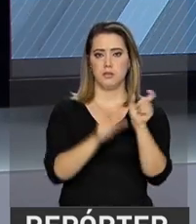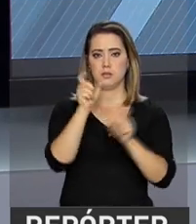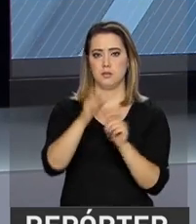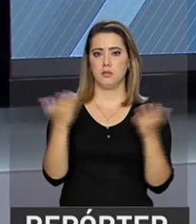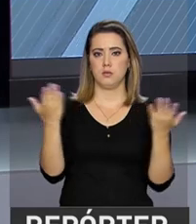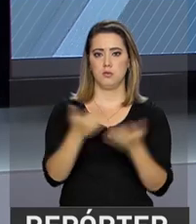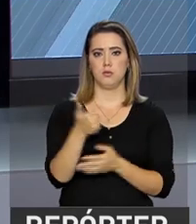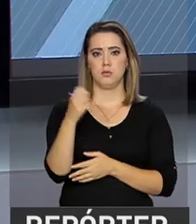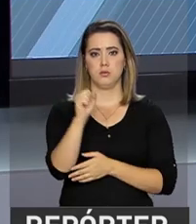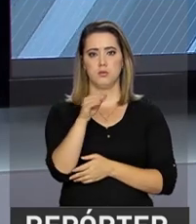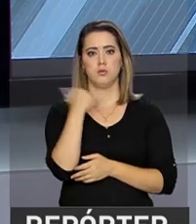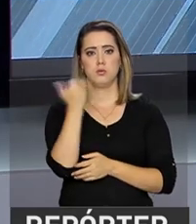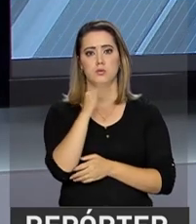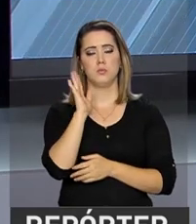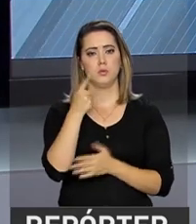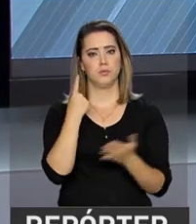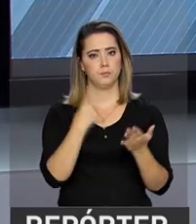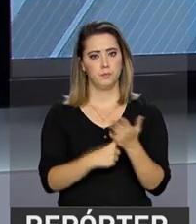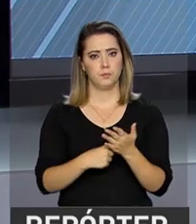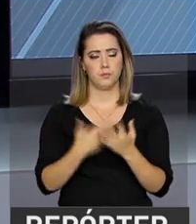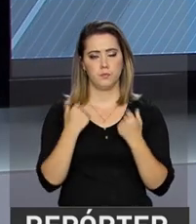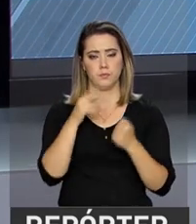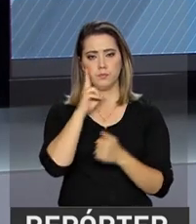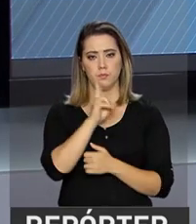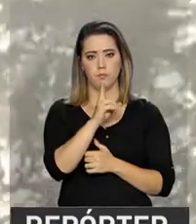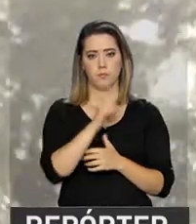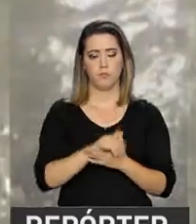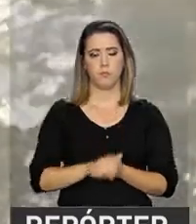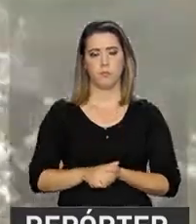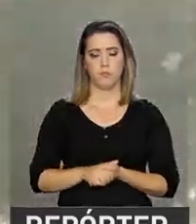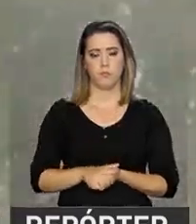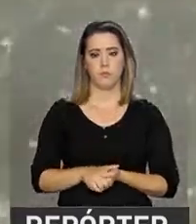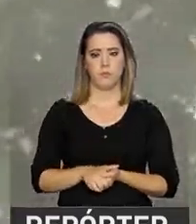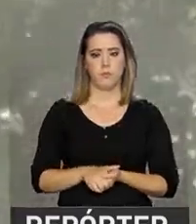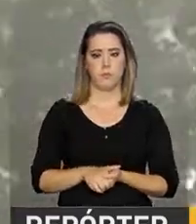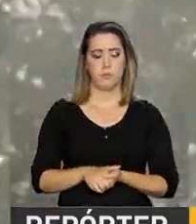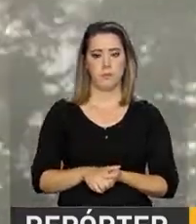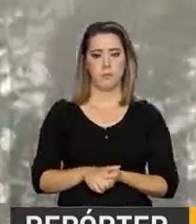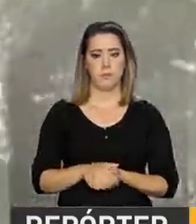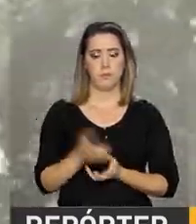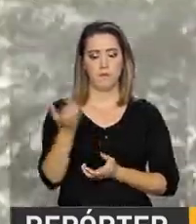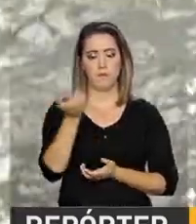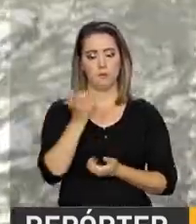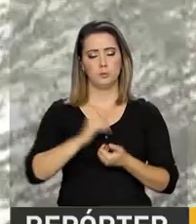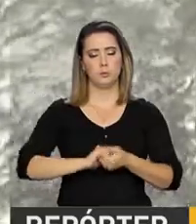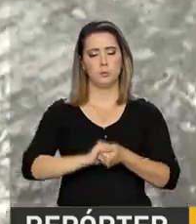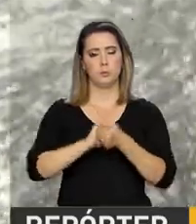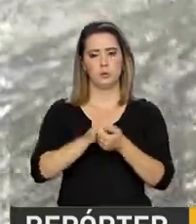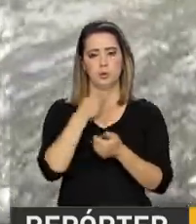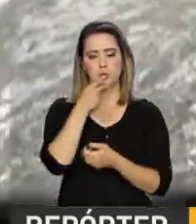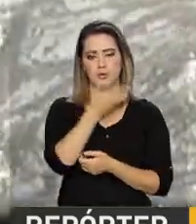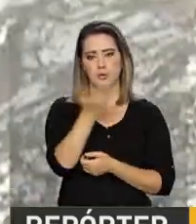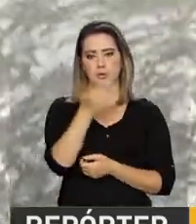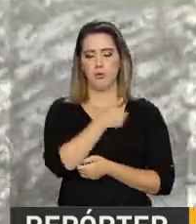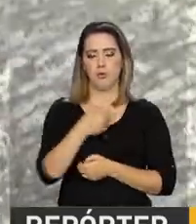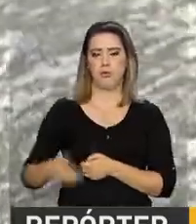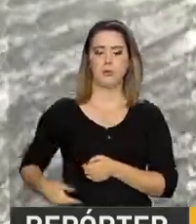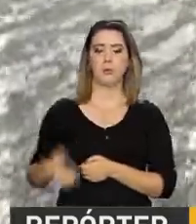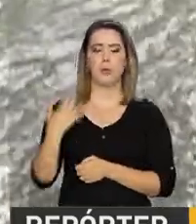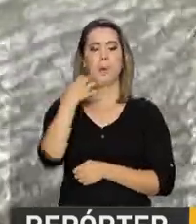mortes já foram confirmadas vamos ouvi lo eu quero dizer ao governo da bahia